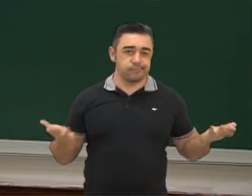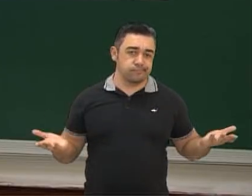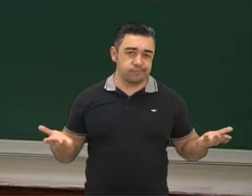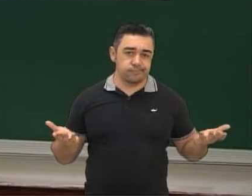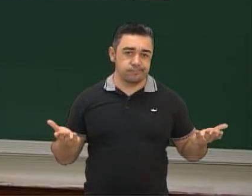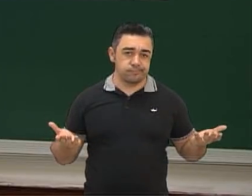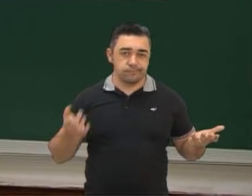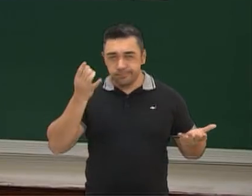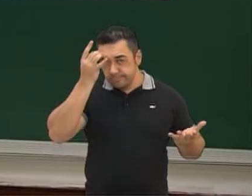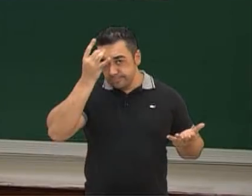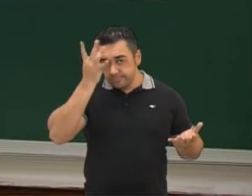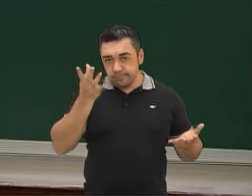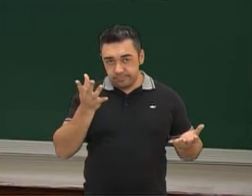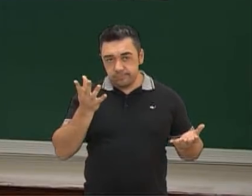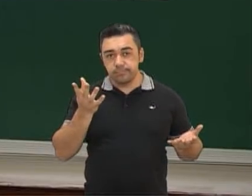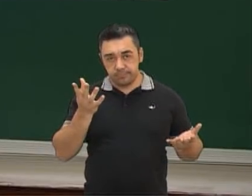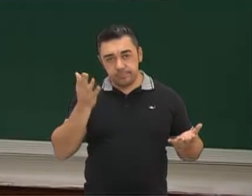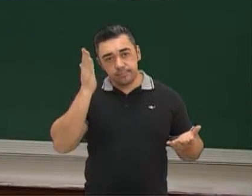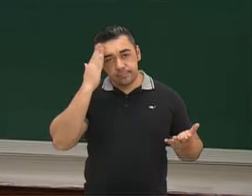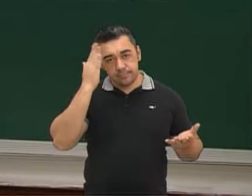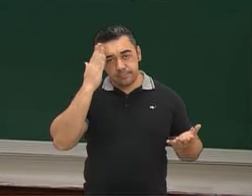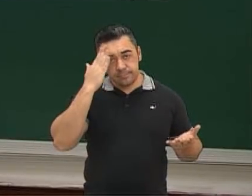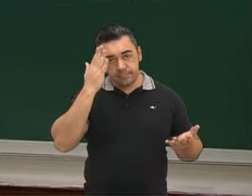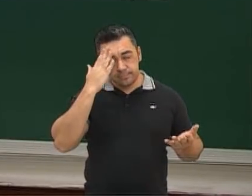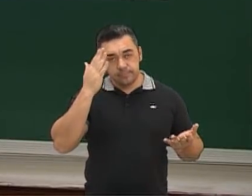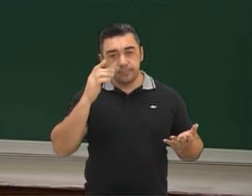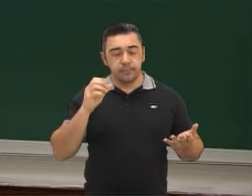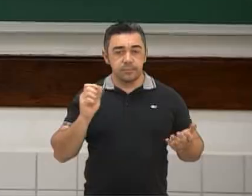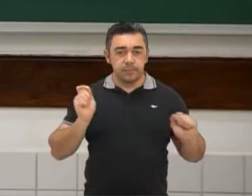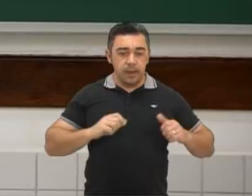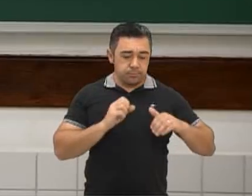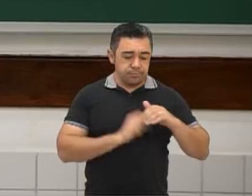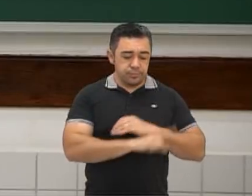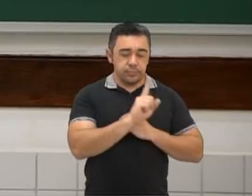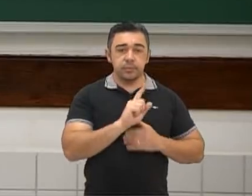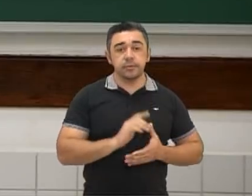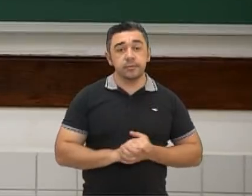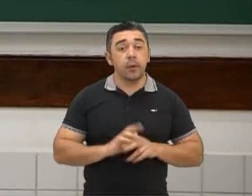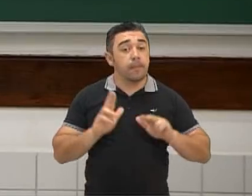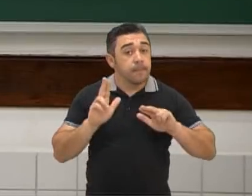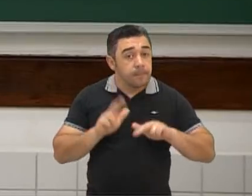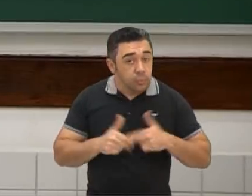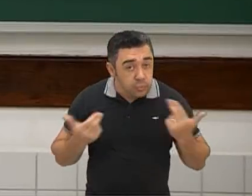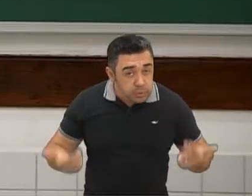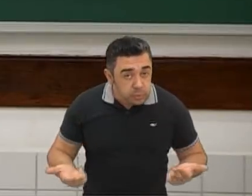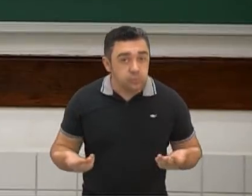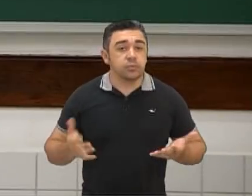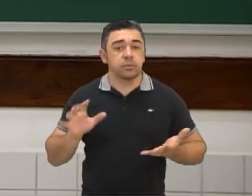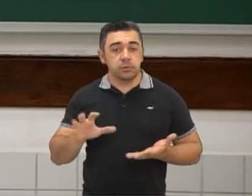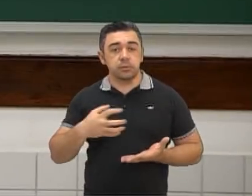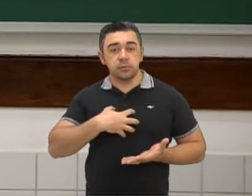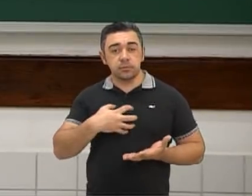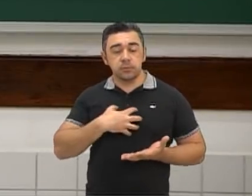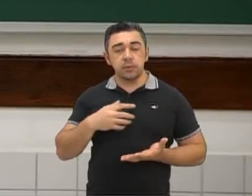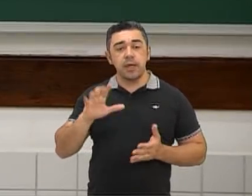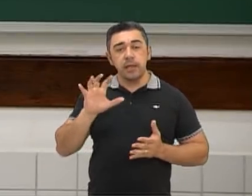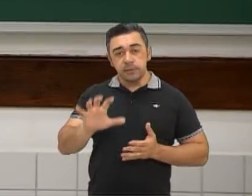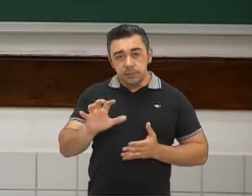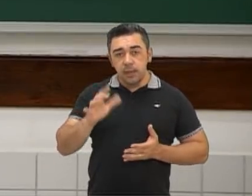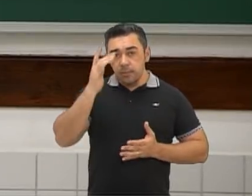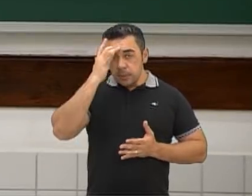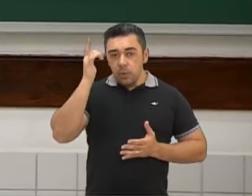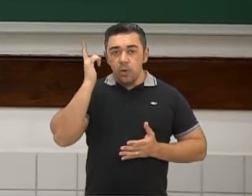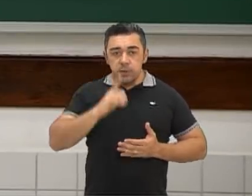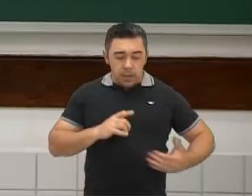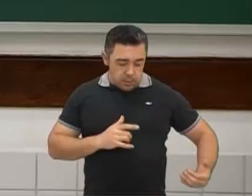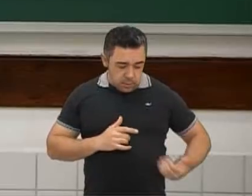batesse aqui na bola, a bola escaparia. Então, por isso, esse formato. Assim, o jogador